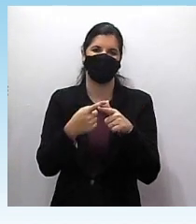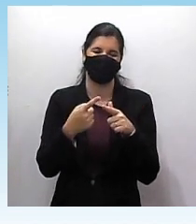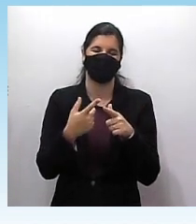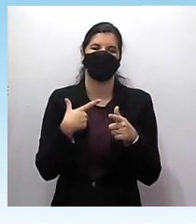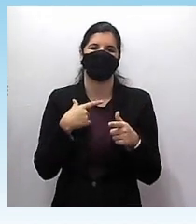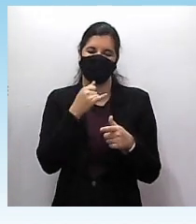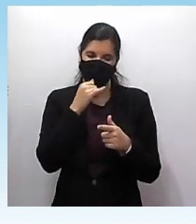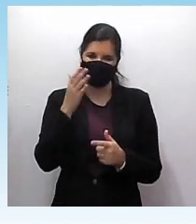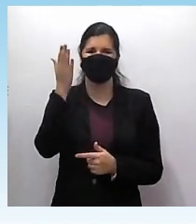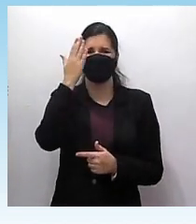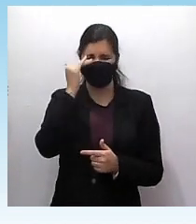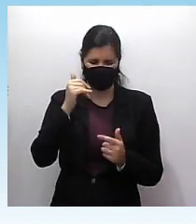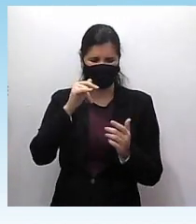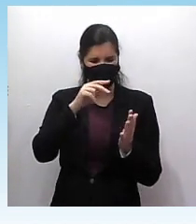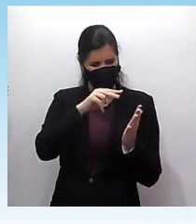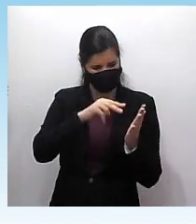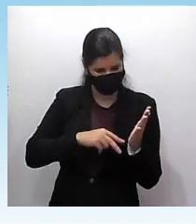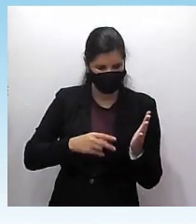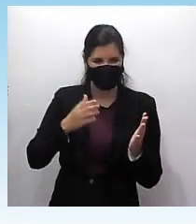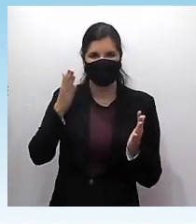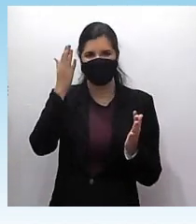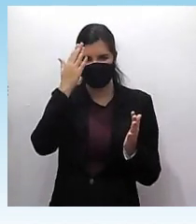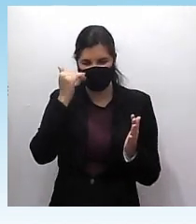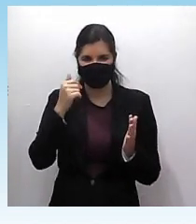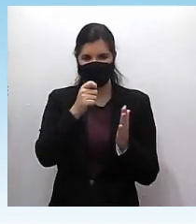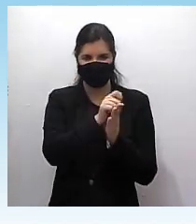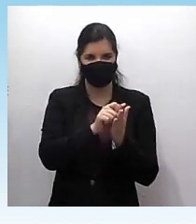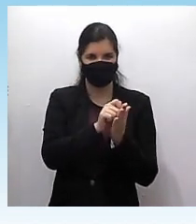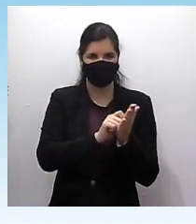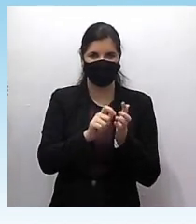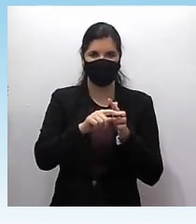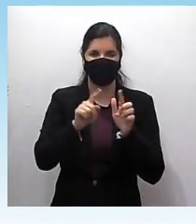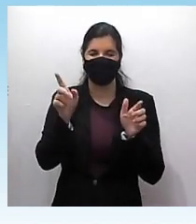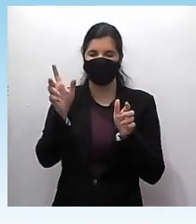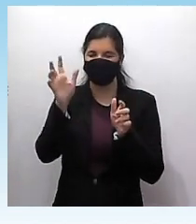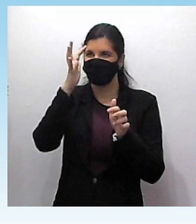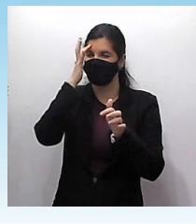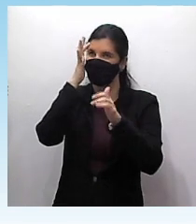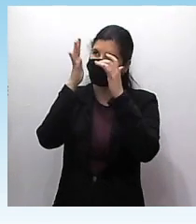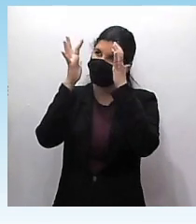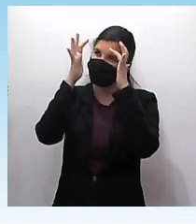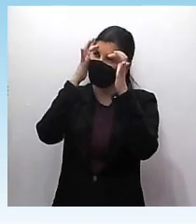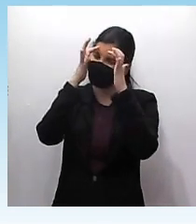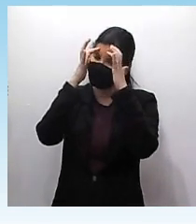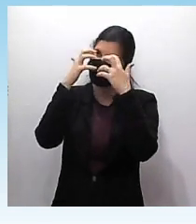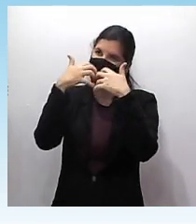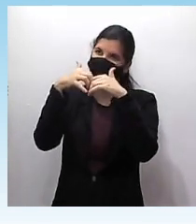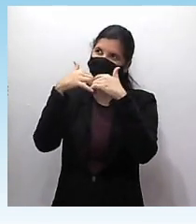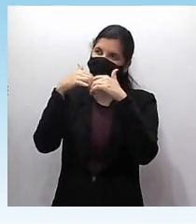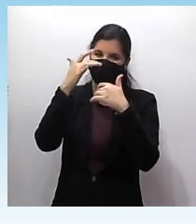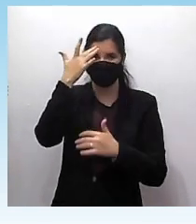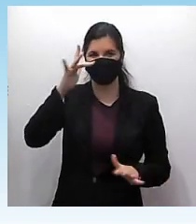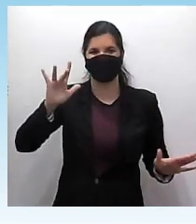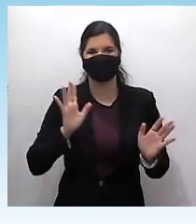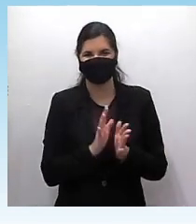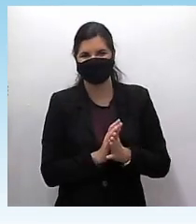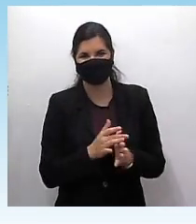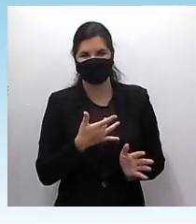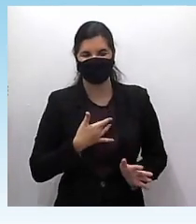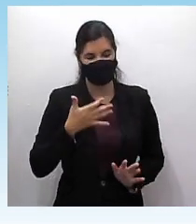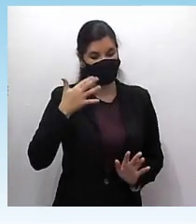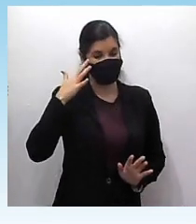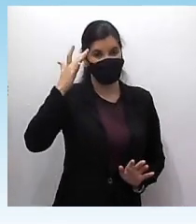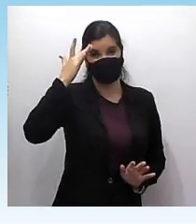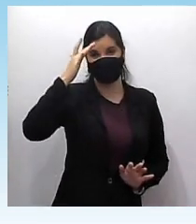Eu sei ler e sei escrever, mas não sei processar informação. Então eu pego aquilo que me vem de primeira e faço daquilo a minha razão de existência